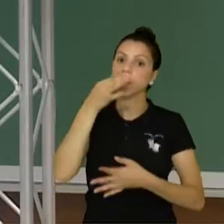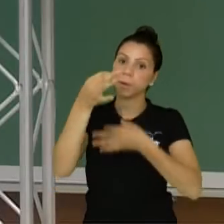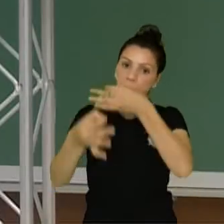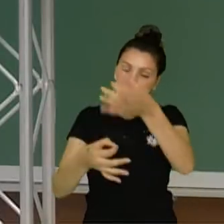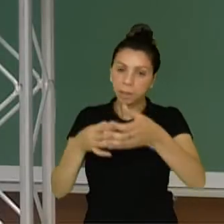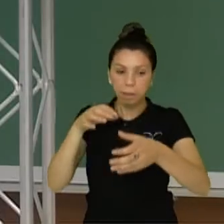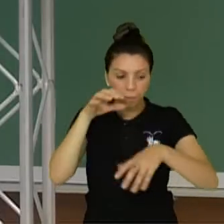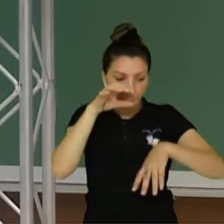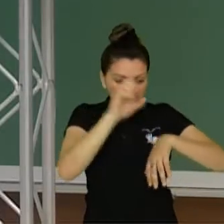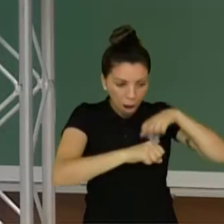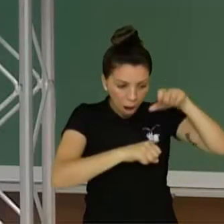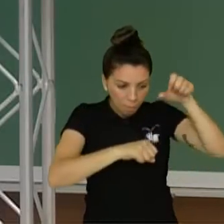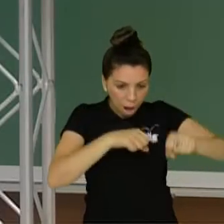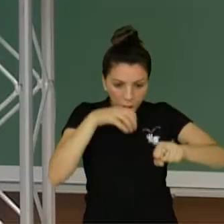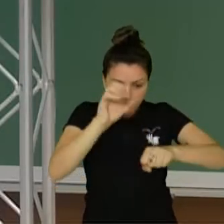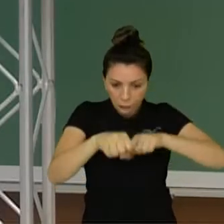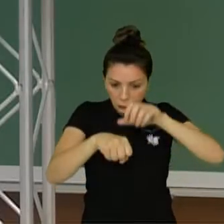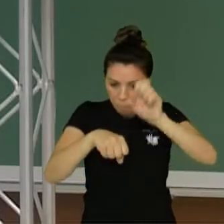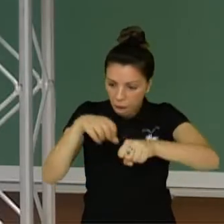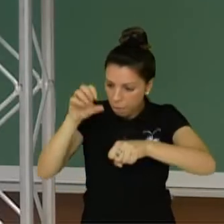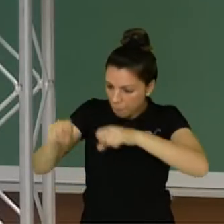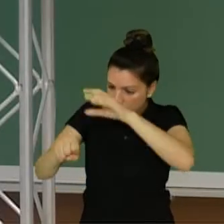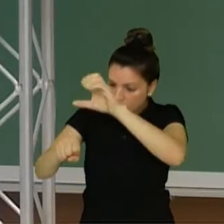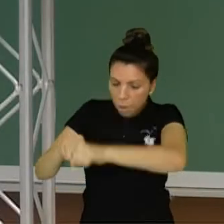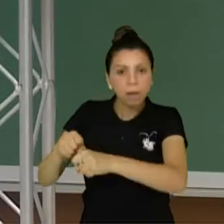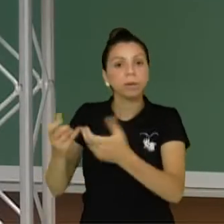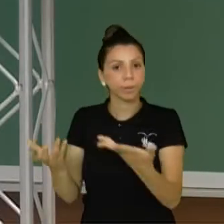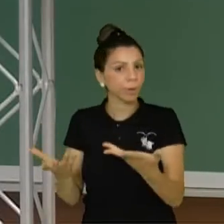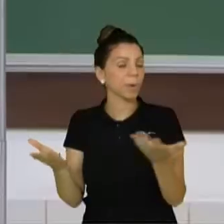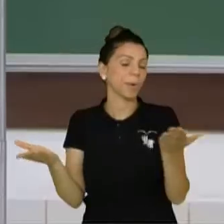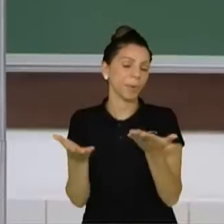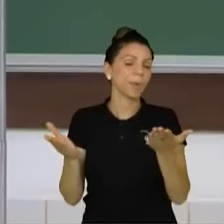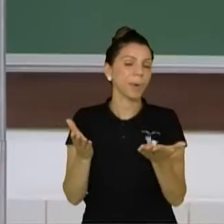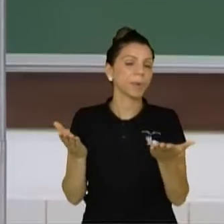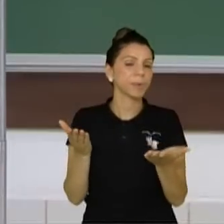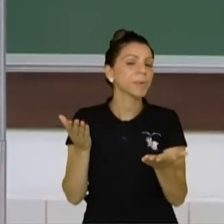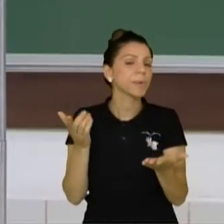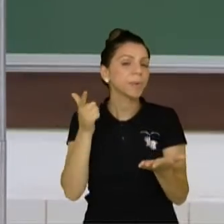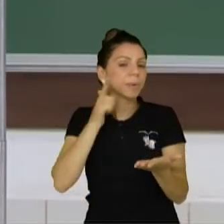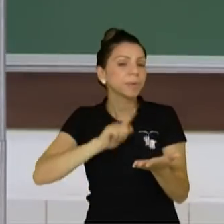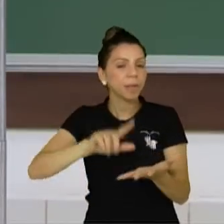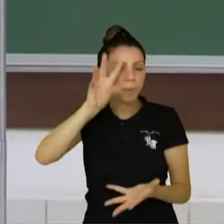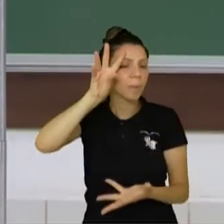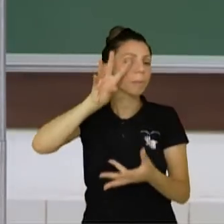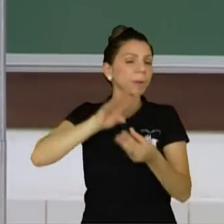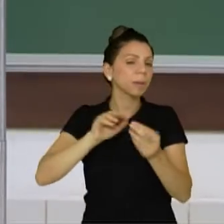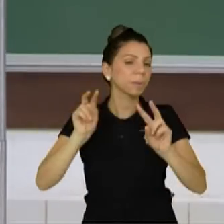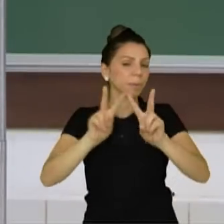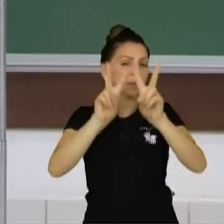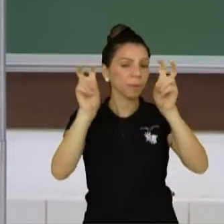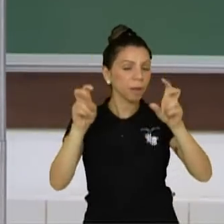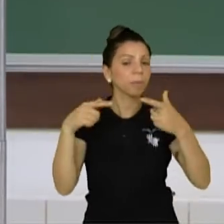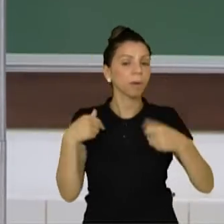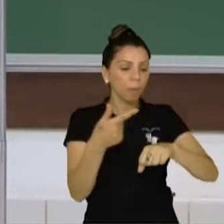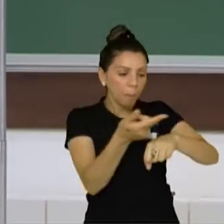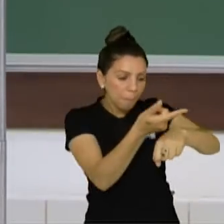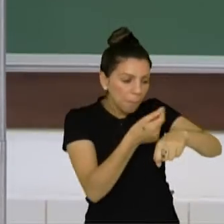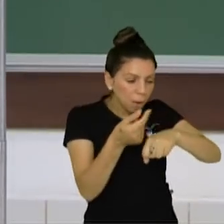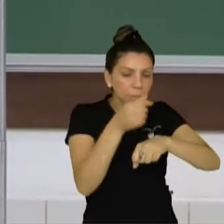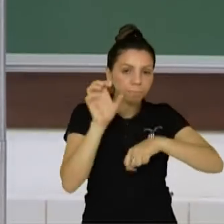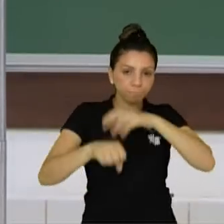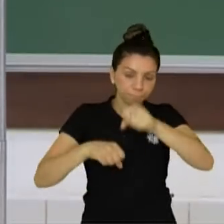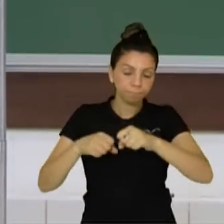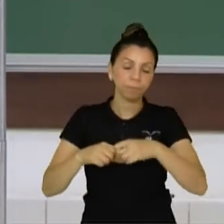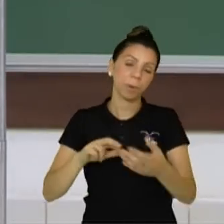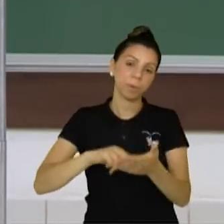monopolizando. E aí a gente entende agora, começa a entender melhor o tema da aula, que é o capitalismo monopolista, ou seja, grandes industriais que